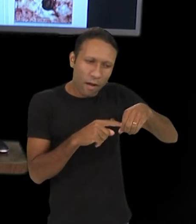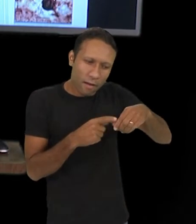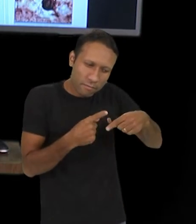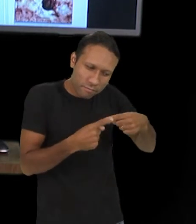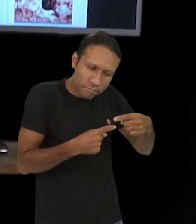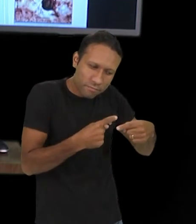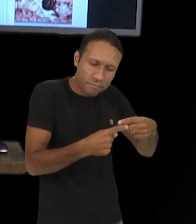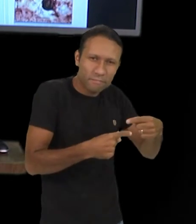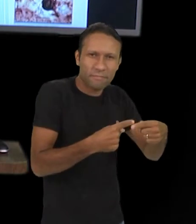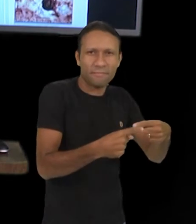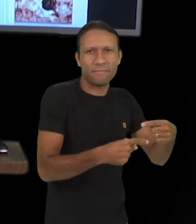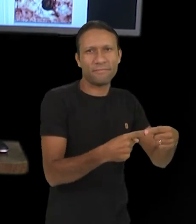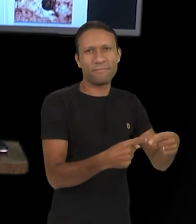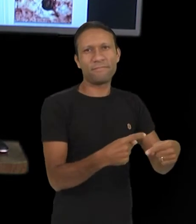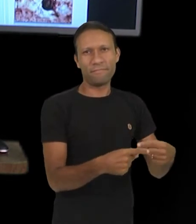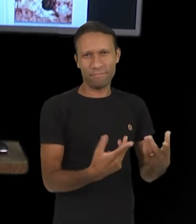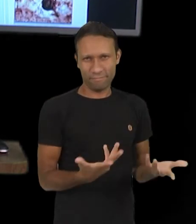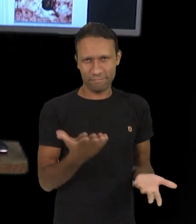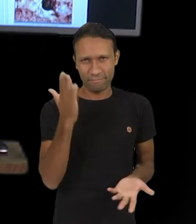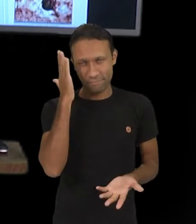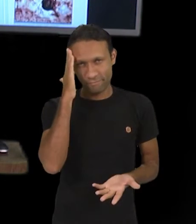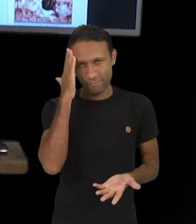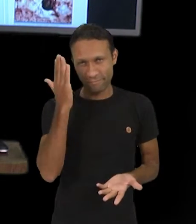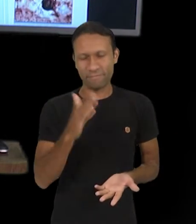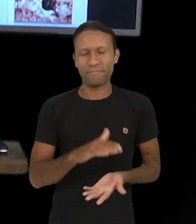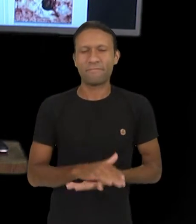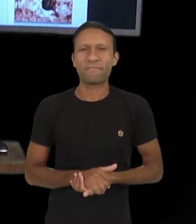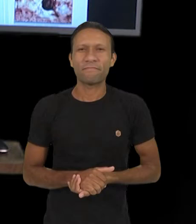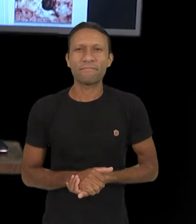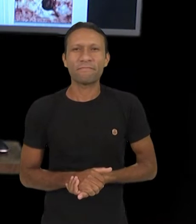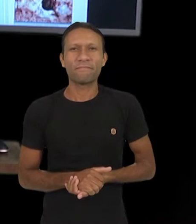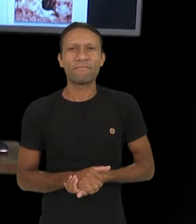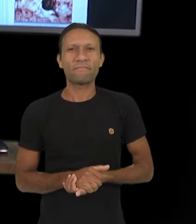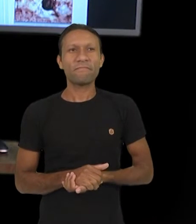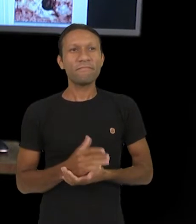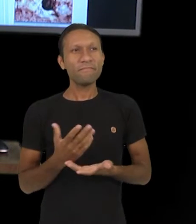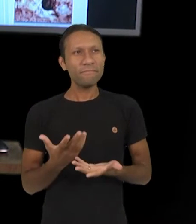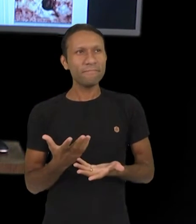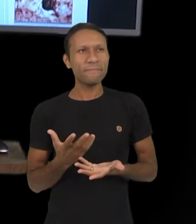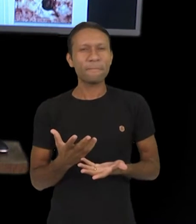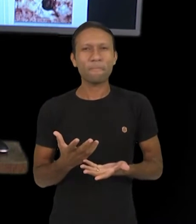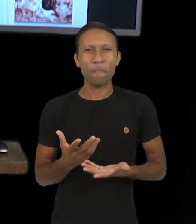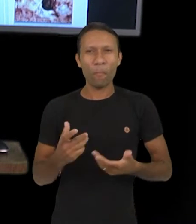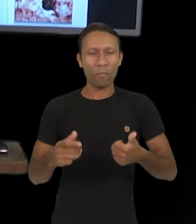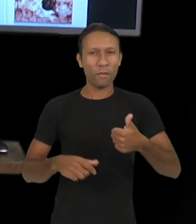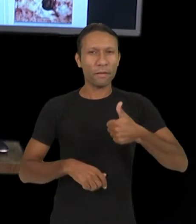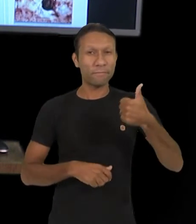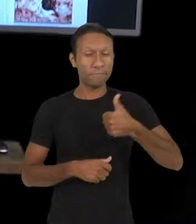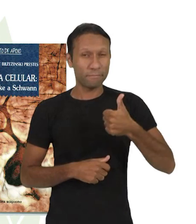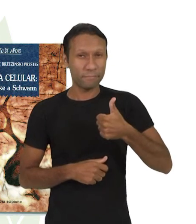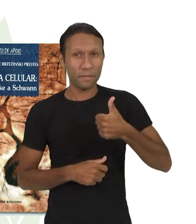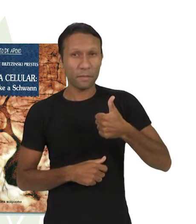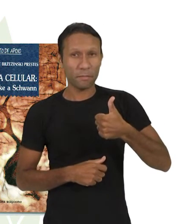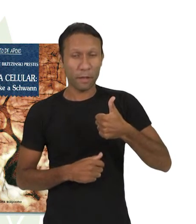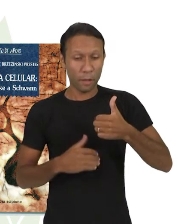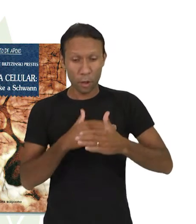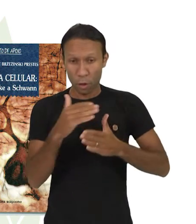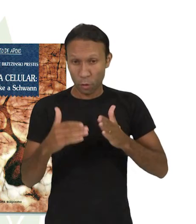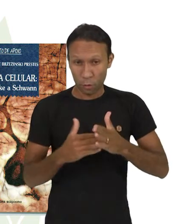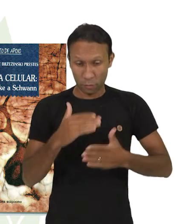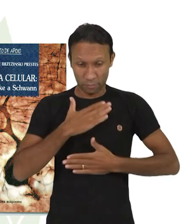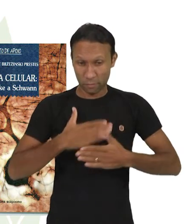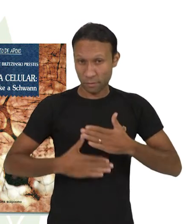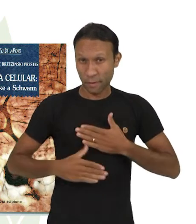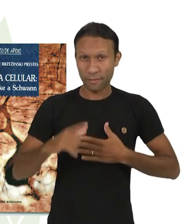partir dali, você tem a geração de todo o seu organismo. Então, de novo, primeiro ponto, todo